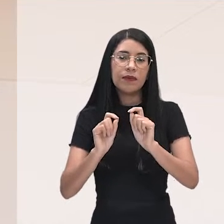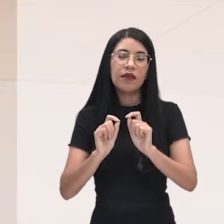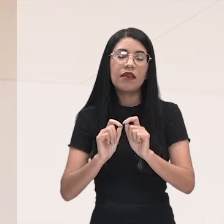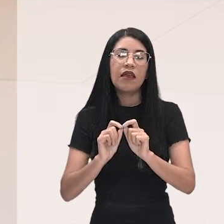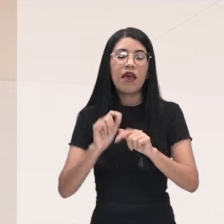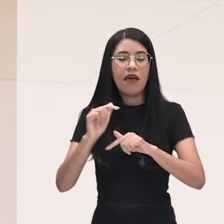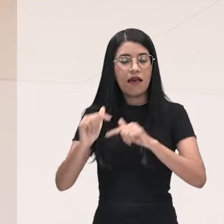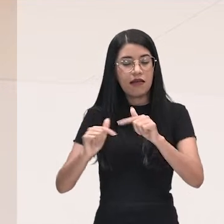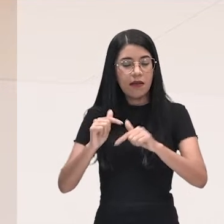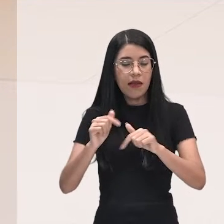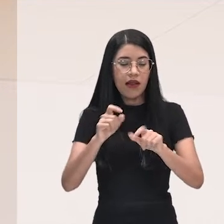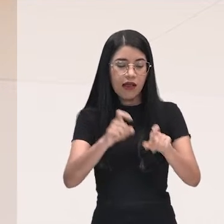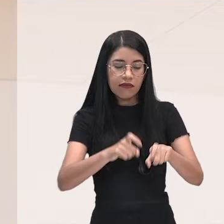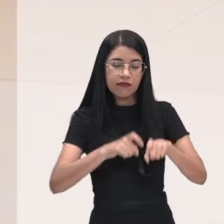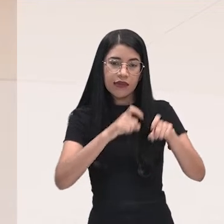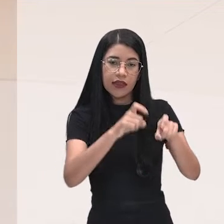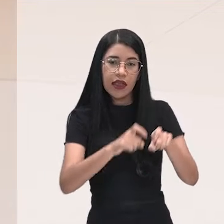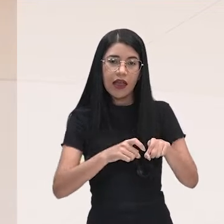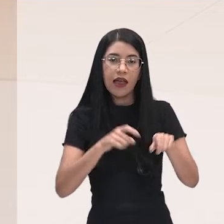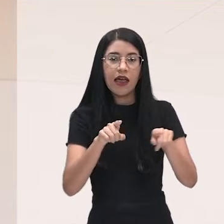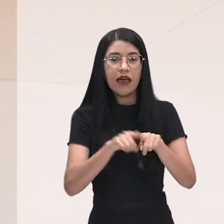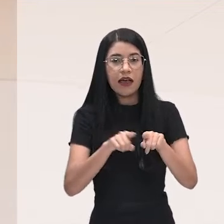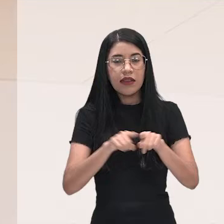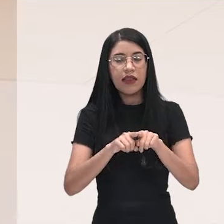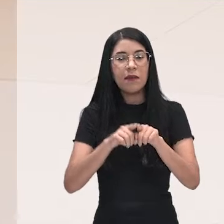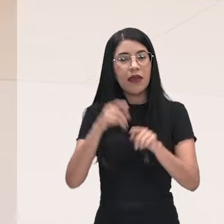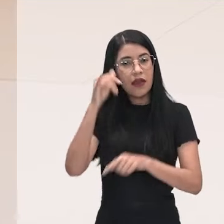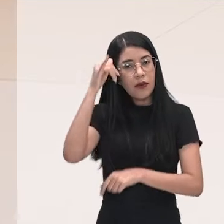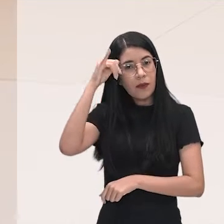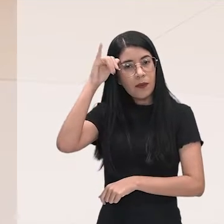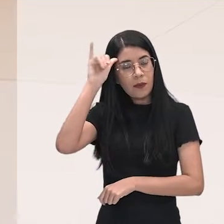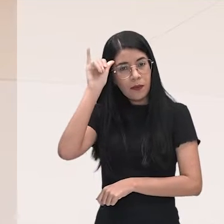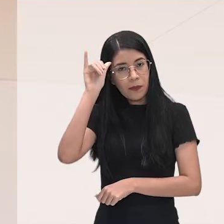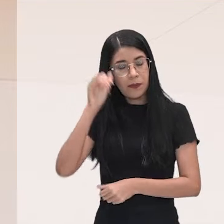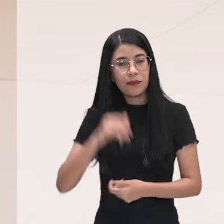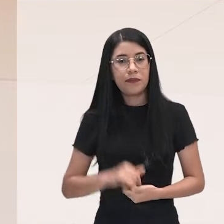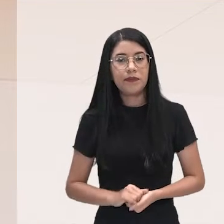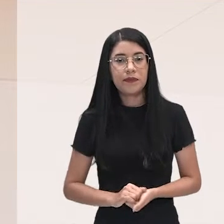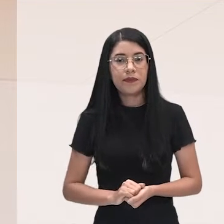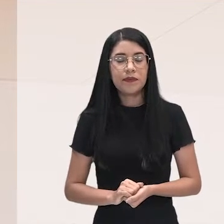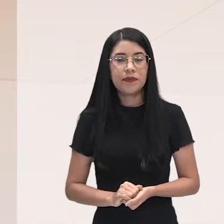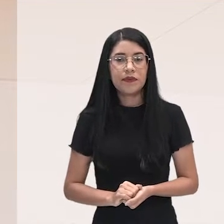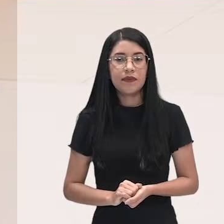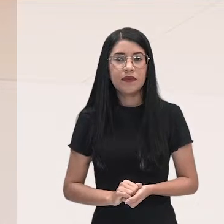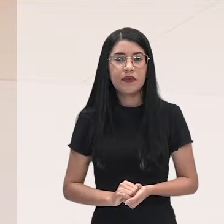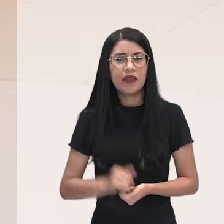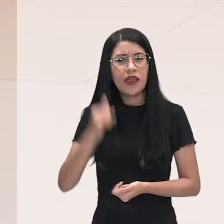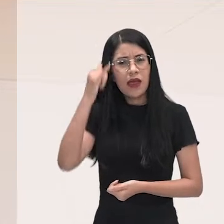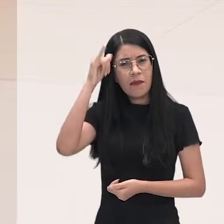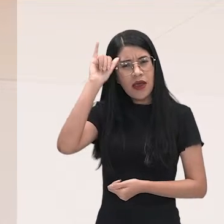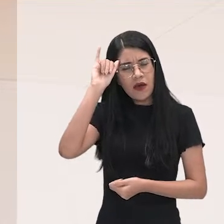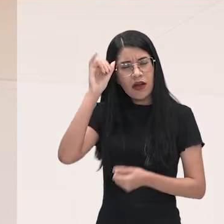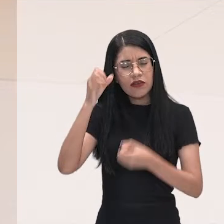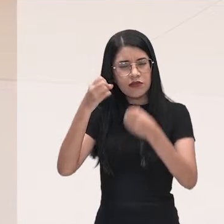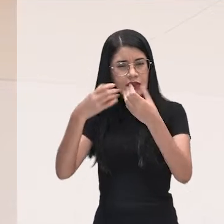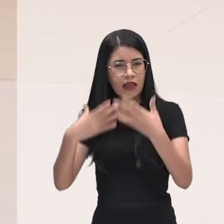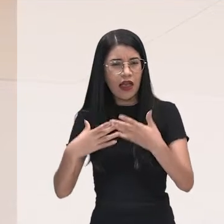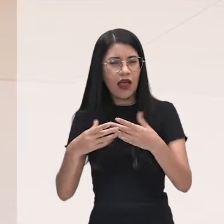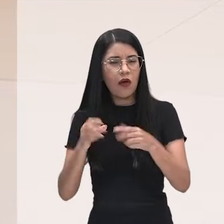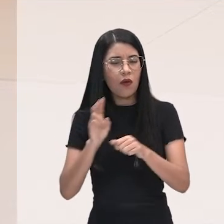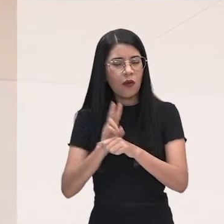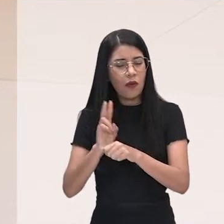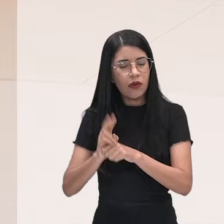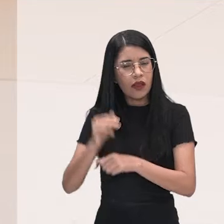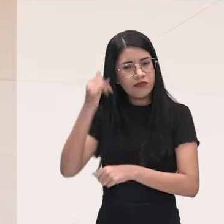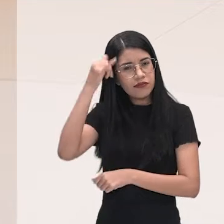atividades de agricultura e pecuária, e isso vai mudar o rumo da humanidade, tá bom? Nós, até então, éramos nômades.